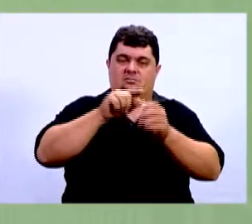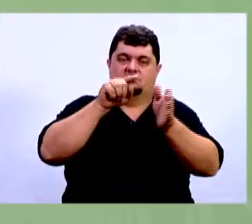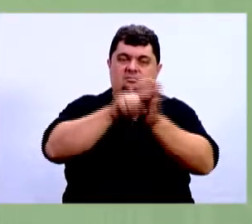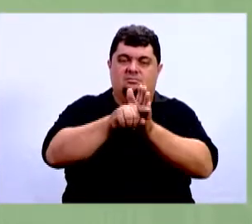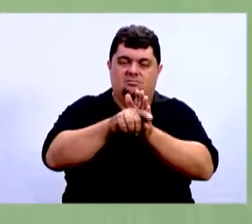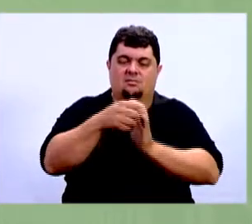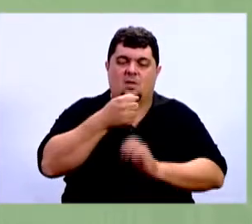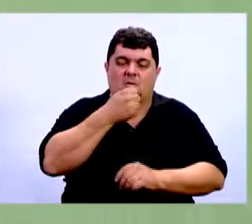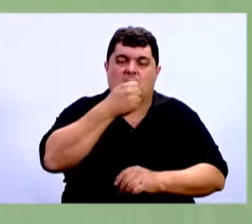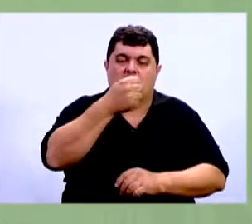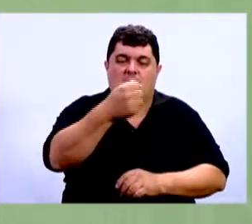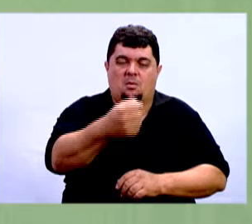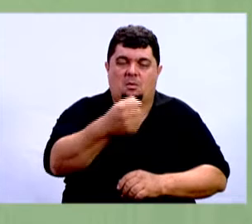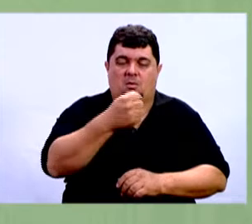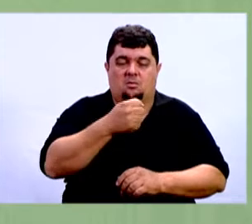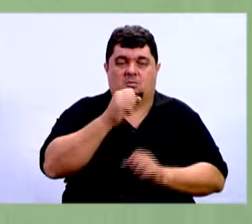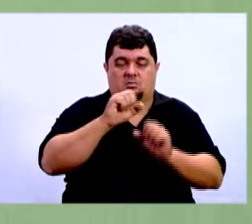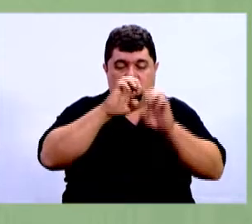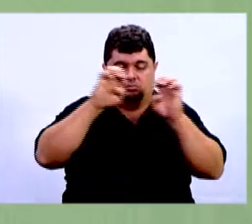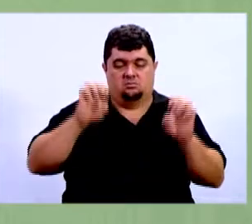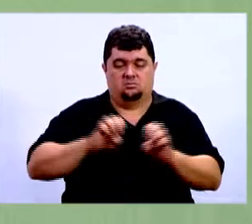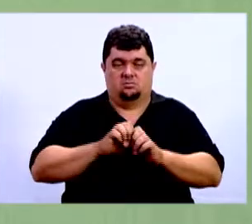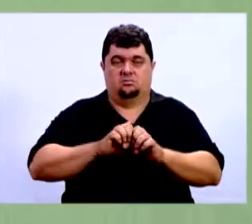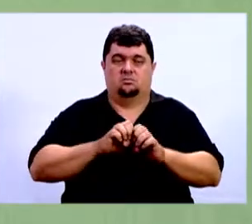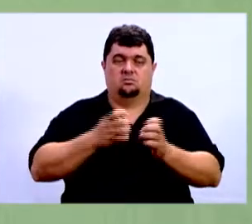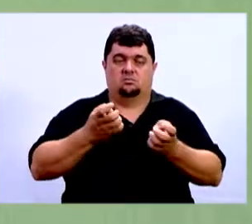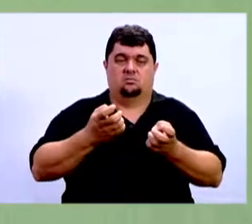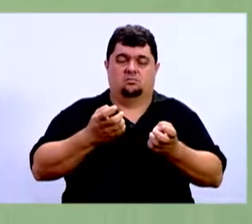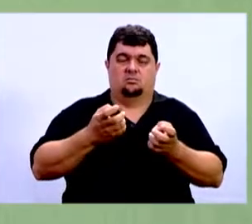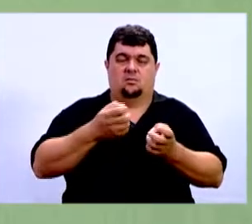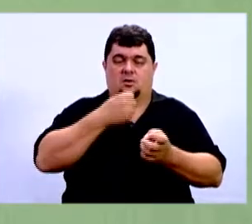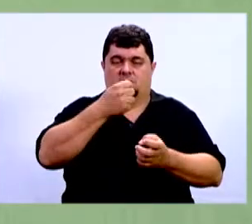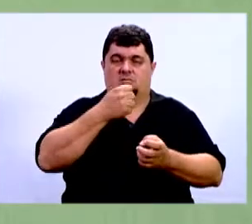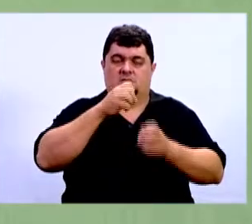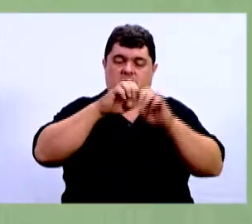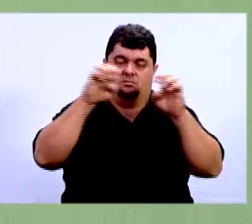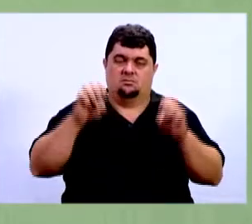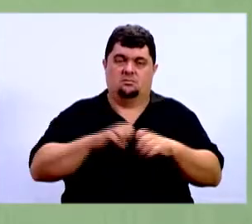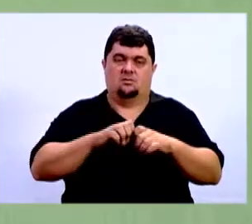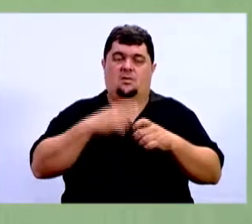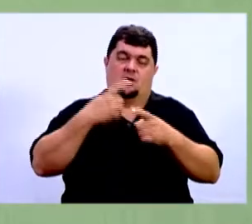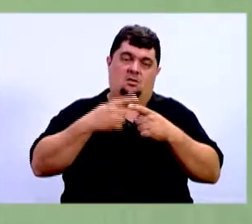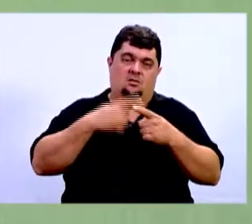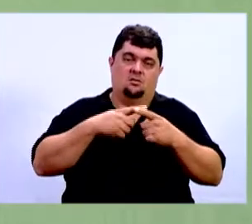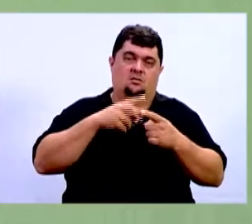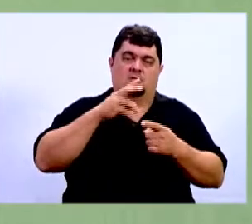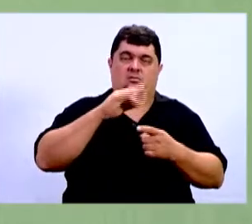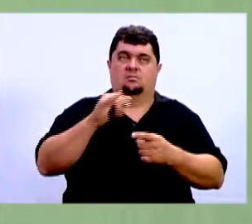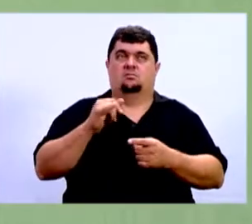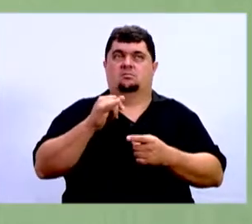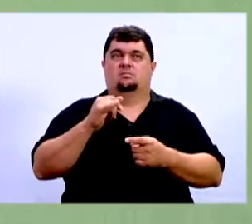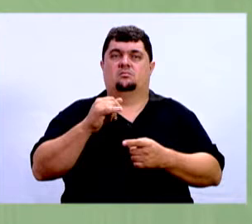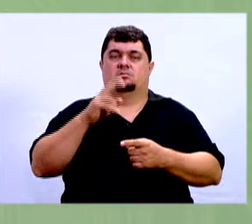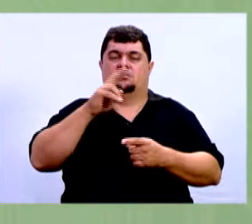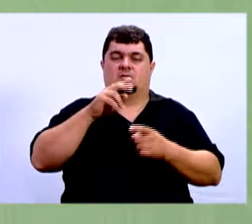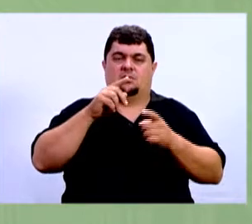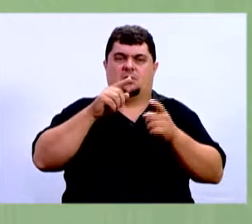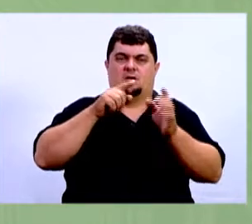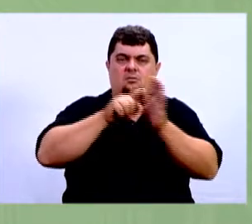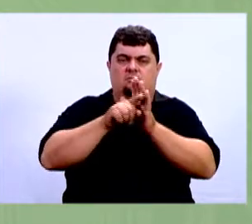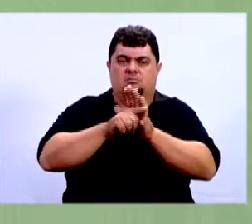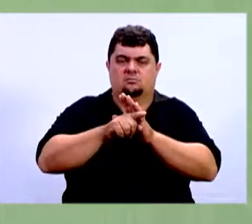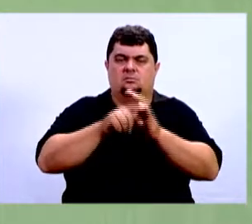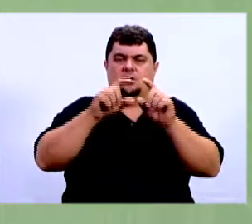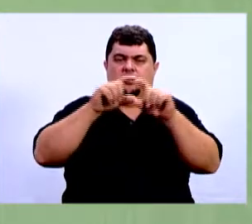pode ser estruturada ou não. Quando a gente fala entrevista estruturada, significa que eu estou utilizando um questionário fechado